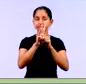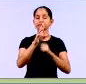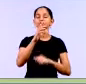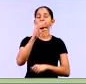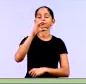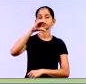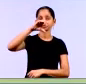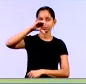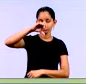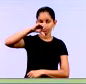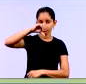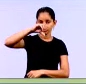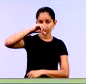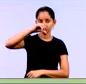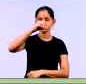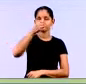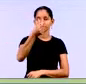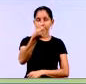962.